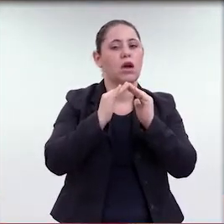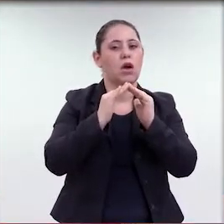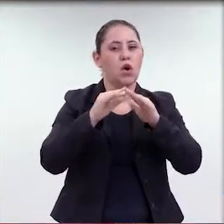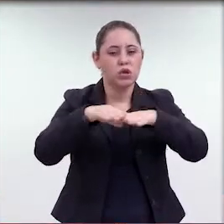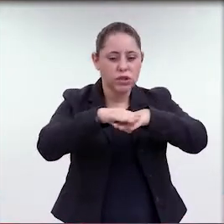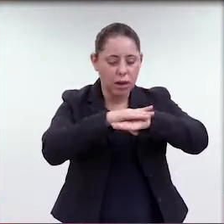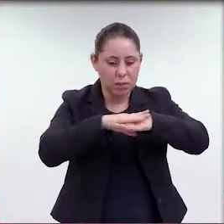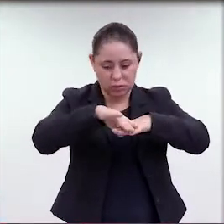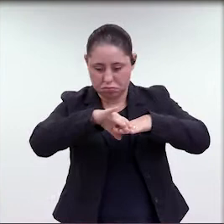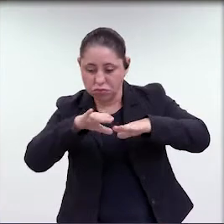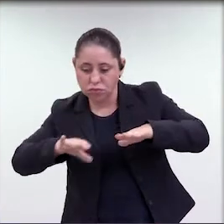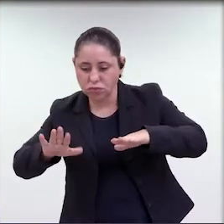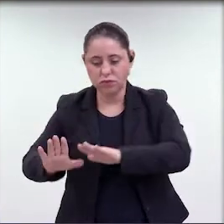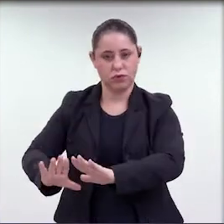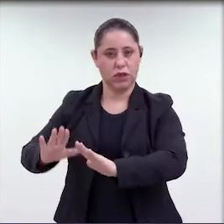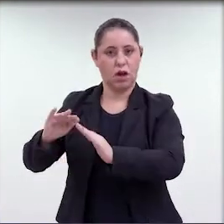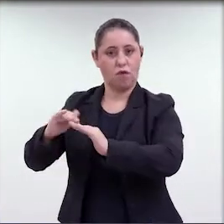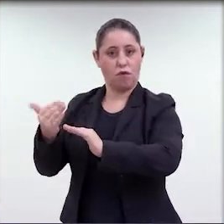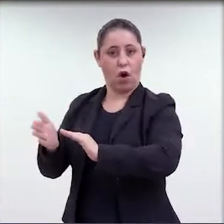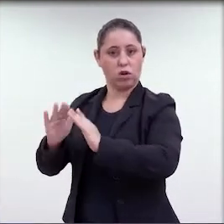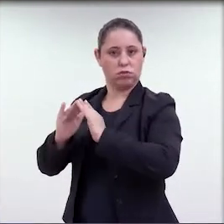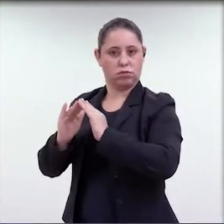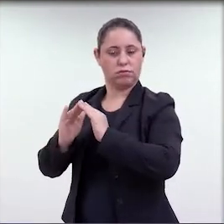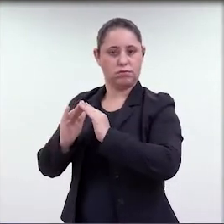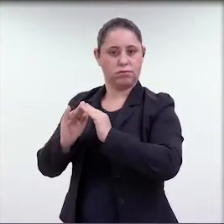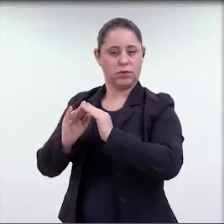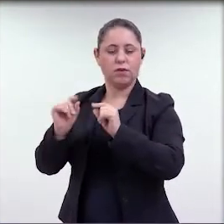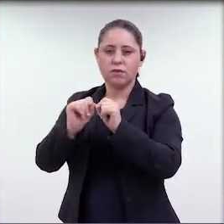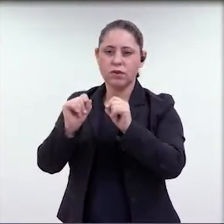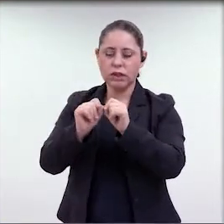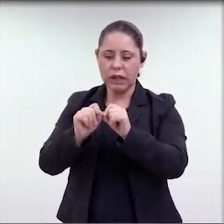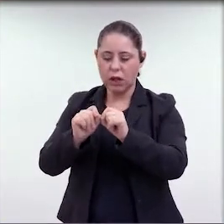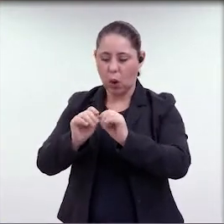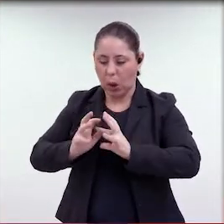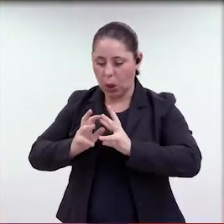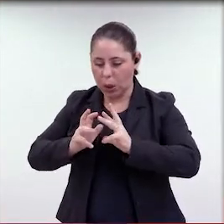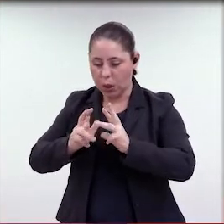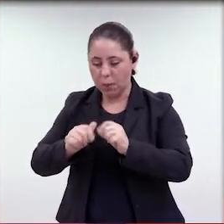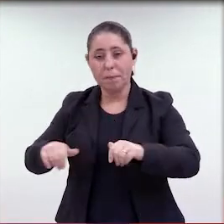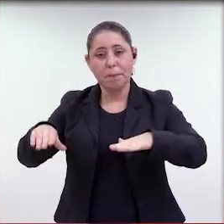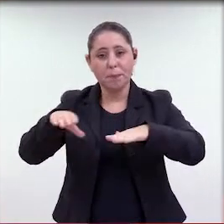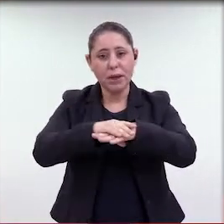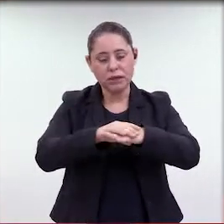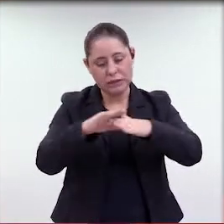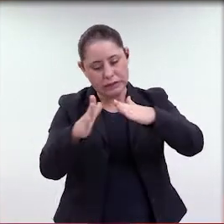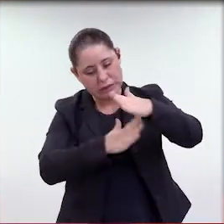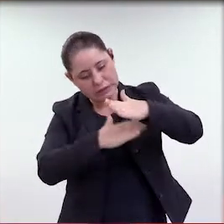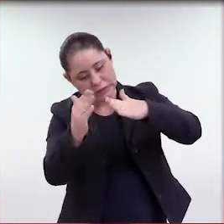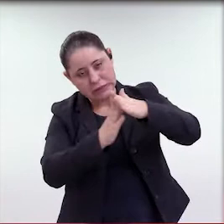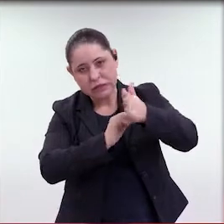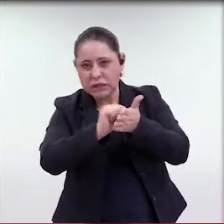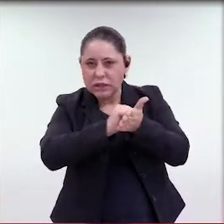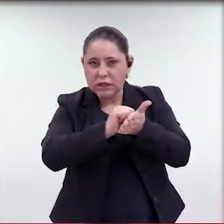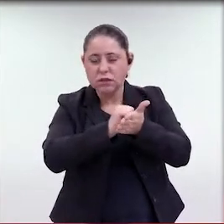rua. Nós começamos a adotar isso também, né? Fazendo a higiene do calçado, do